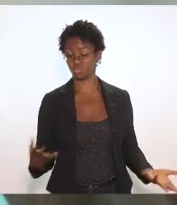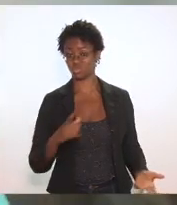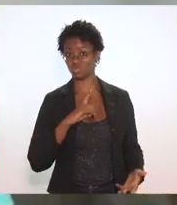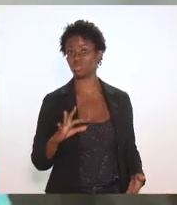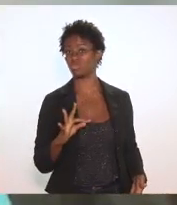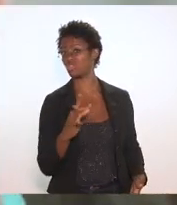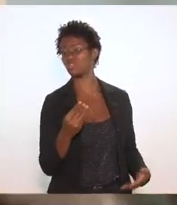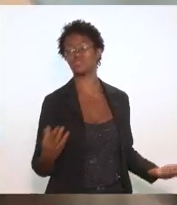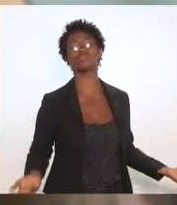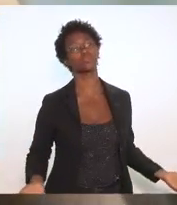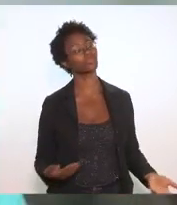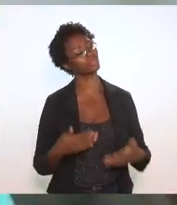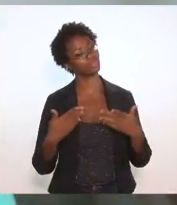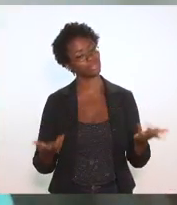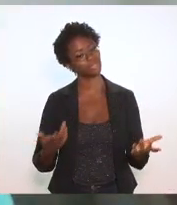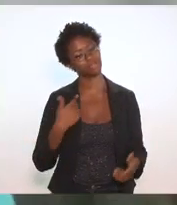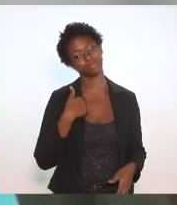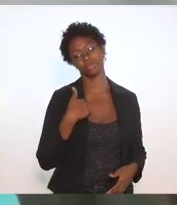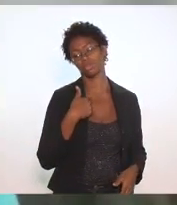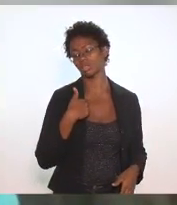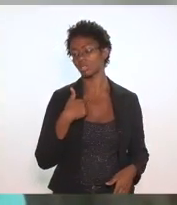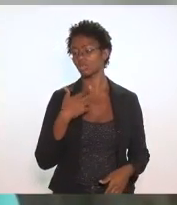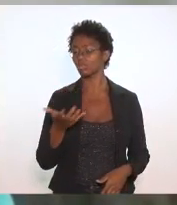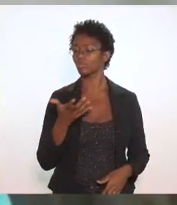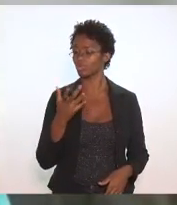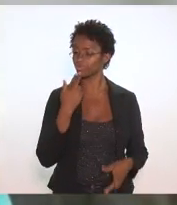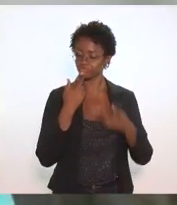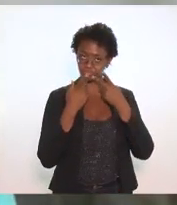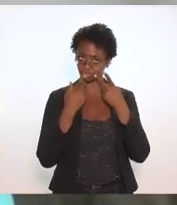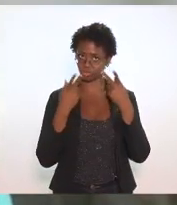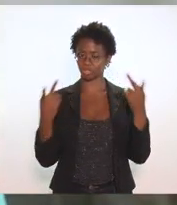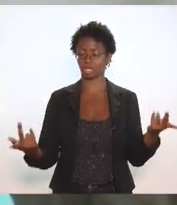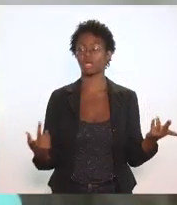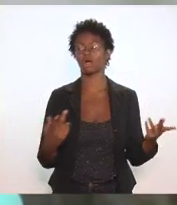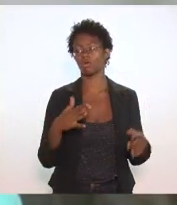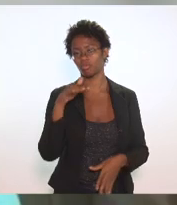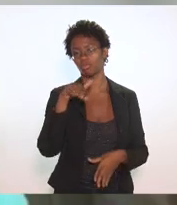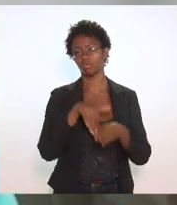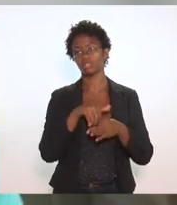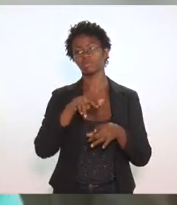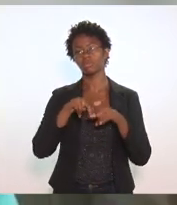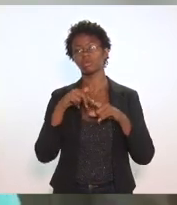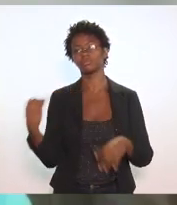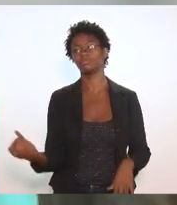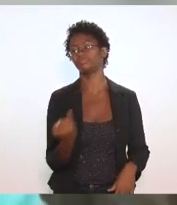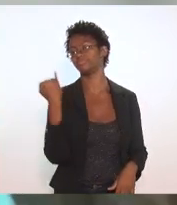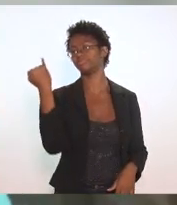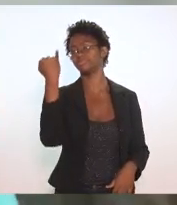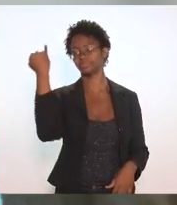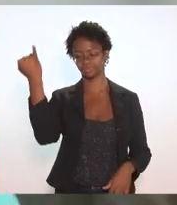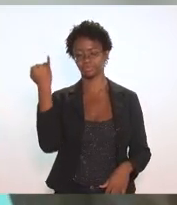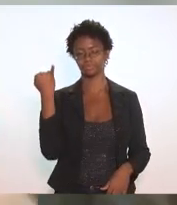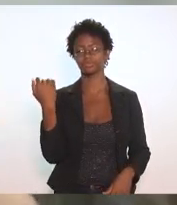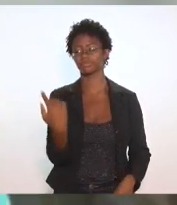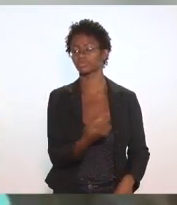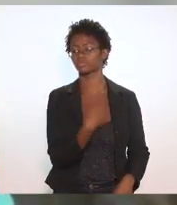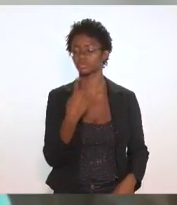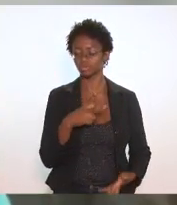está em tudo. Então, eu teria aqui que declarar o voto, porque isso é muito importante, a gente